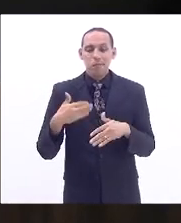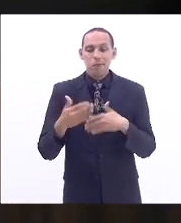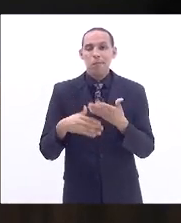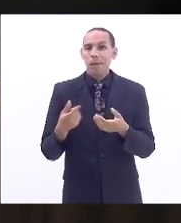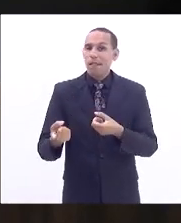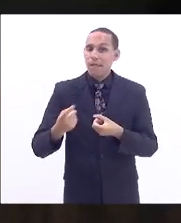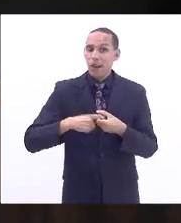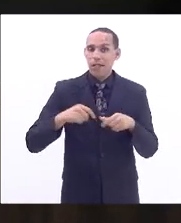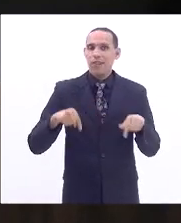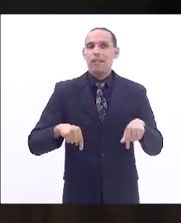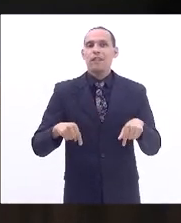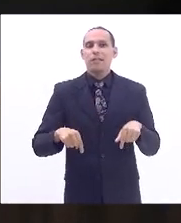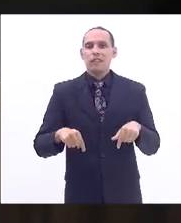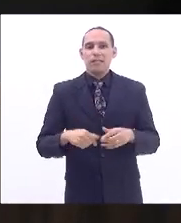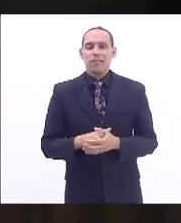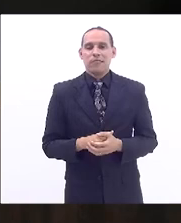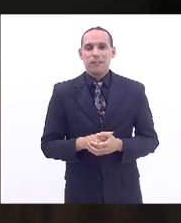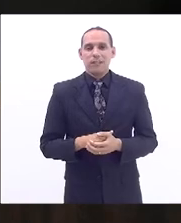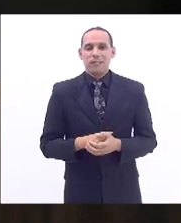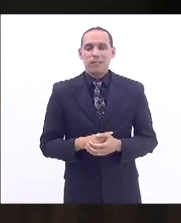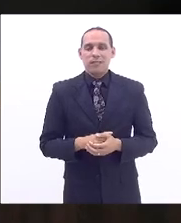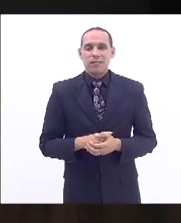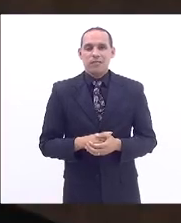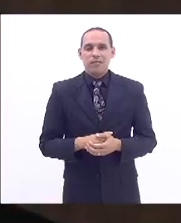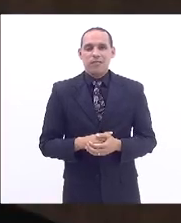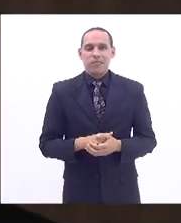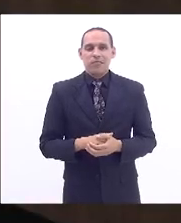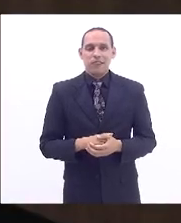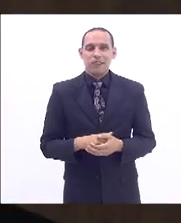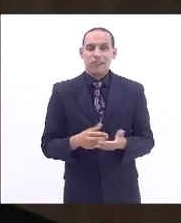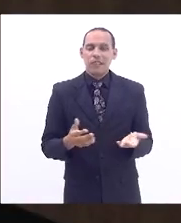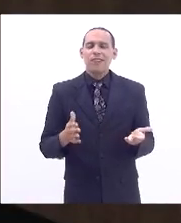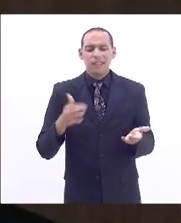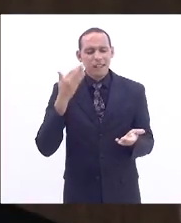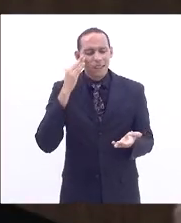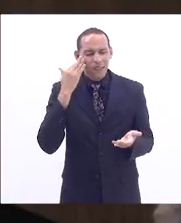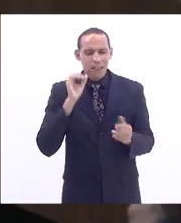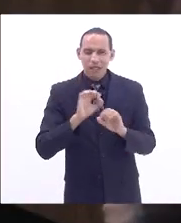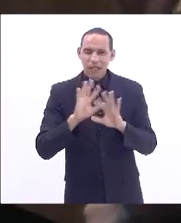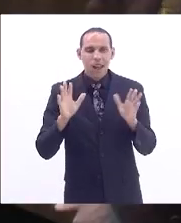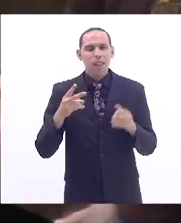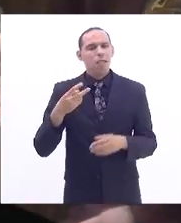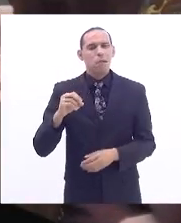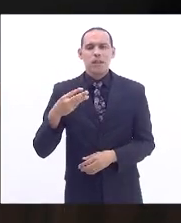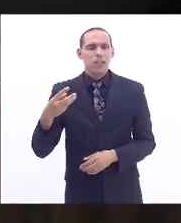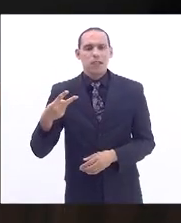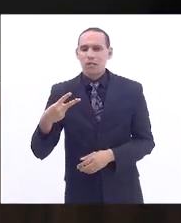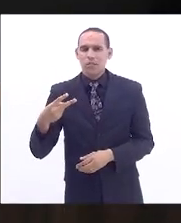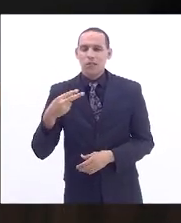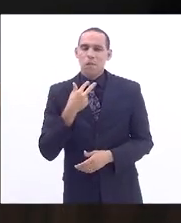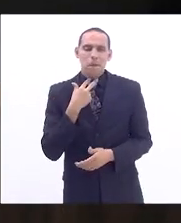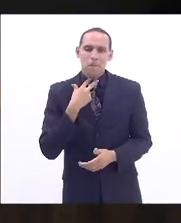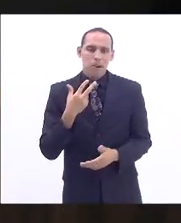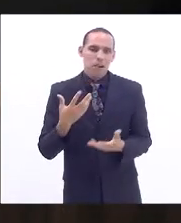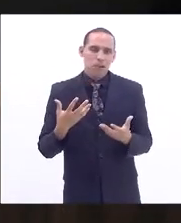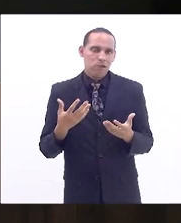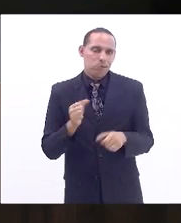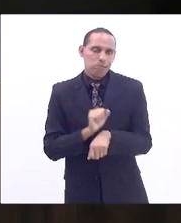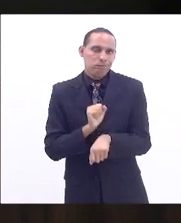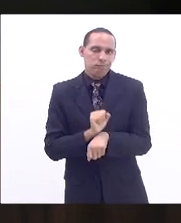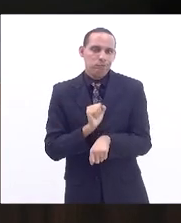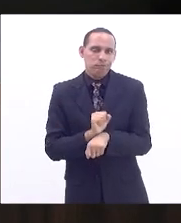voltar essa coisa que não é que eu já entendi isso dá para ficar até 2032 esperando para adesão